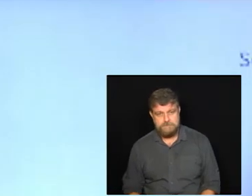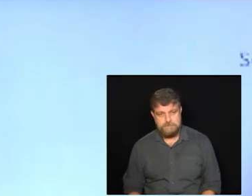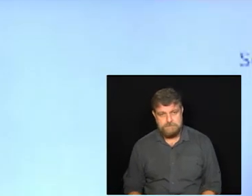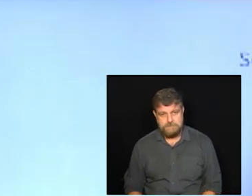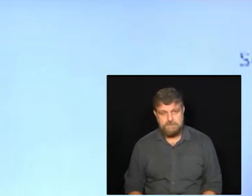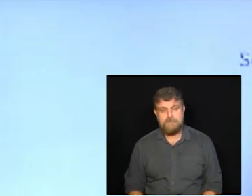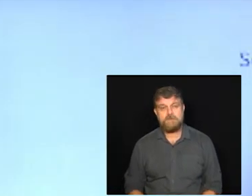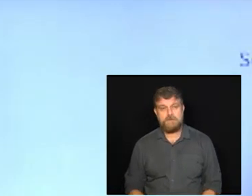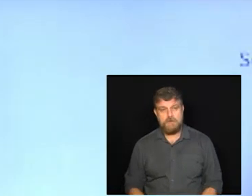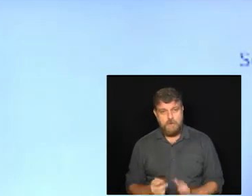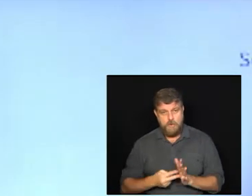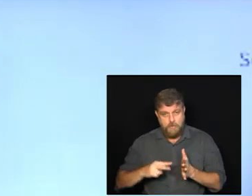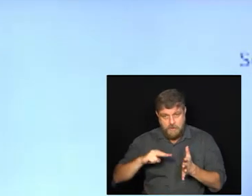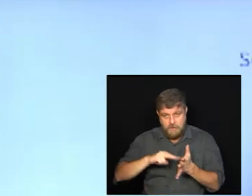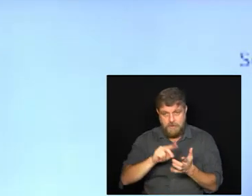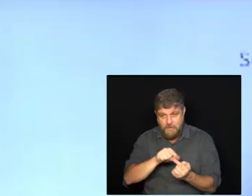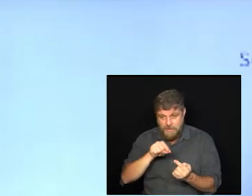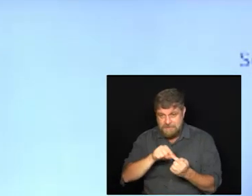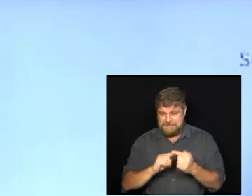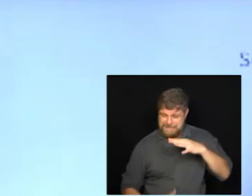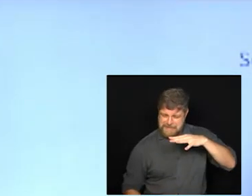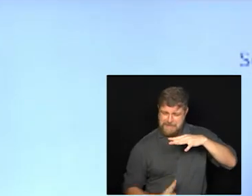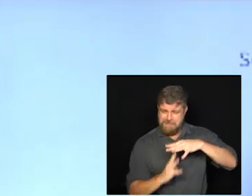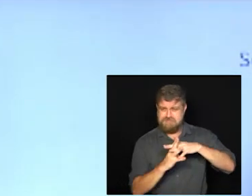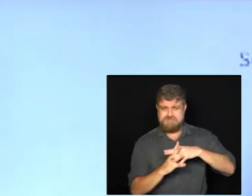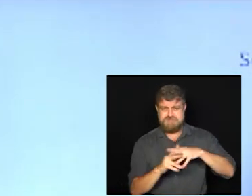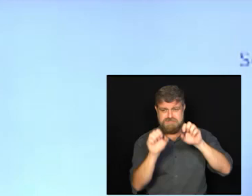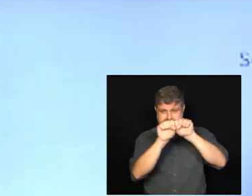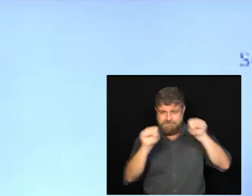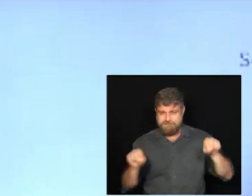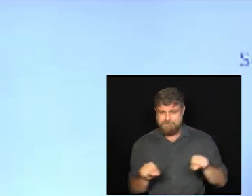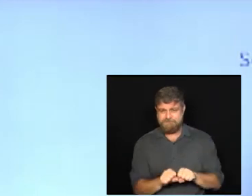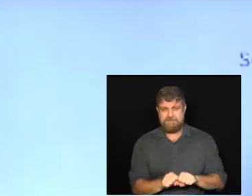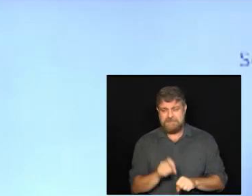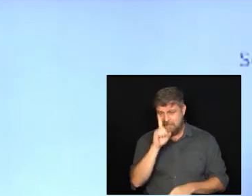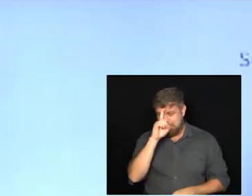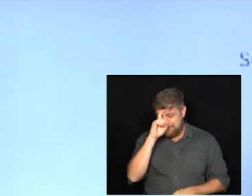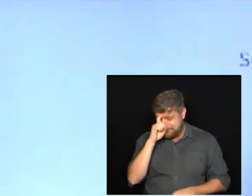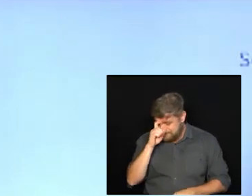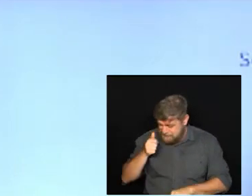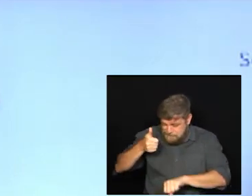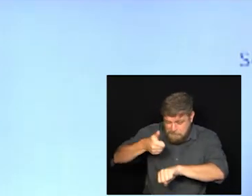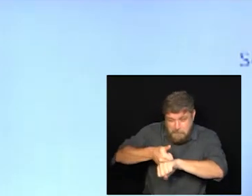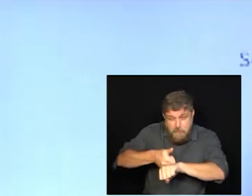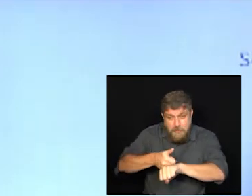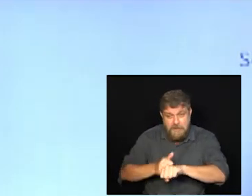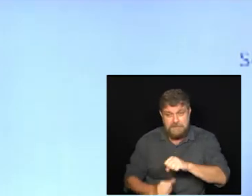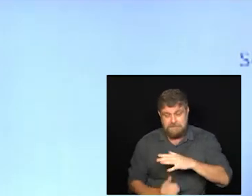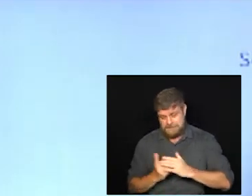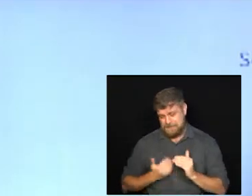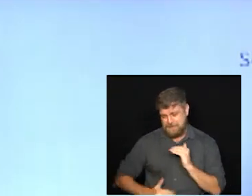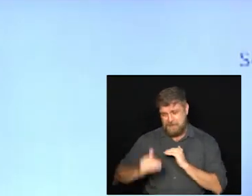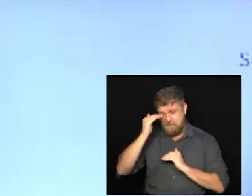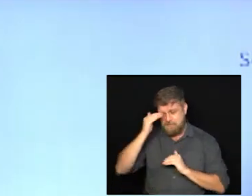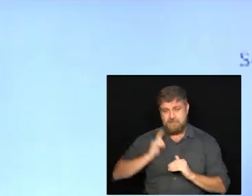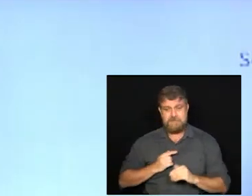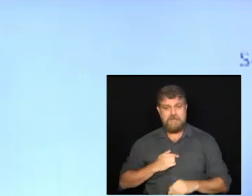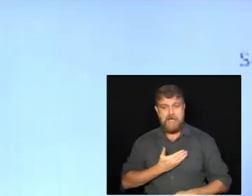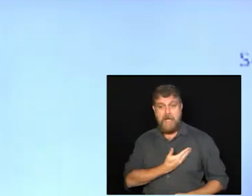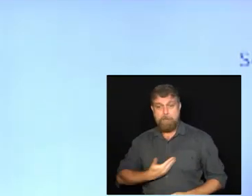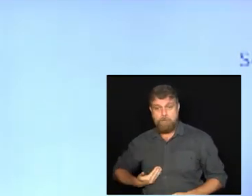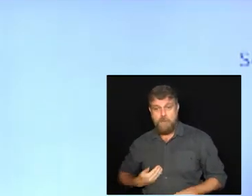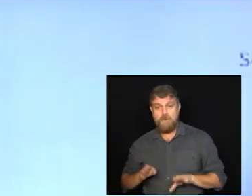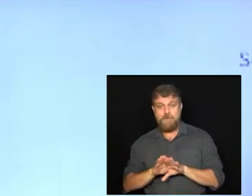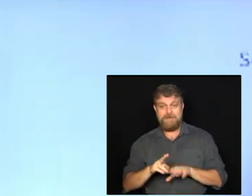No sentido de evitar esse colapso hospitalar, que realmente nós estamos num pré-colapso hospitalar, tanto a rede privada como